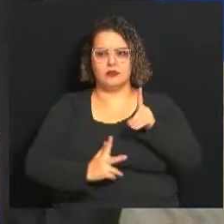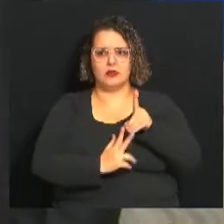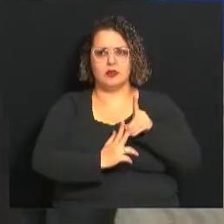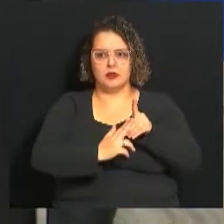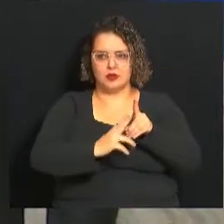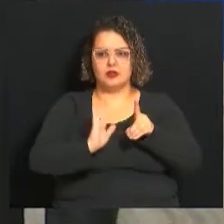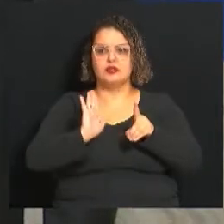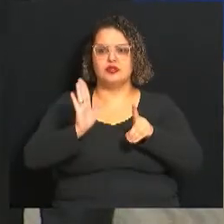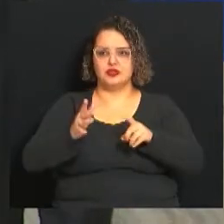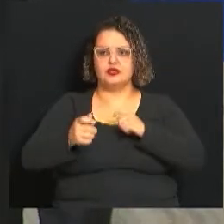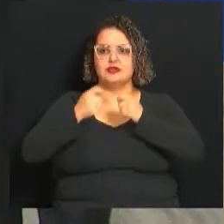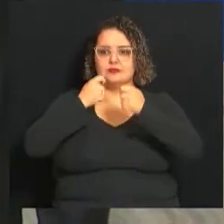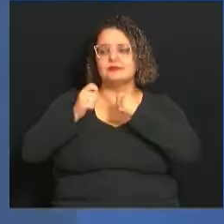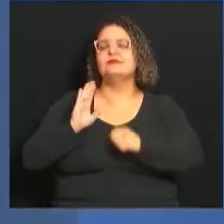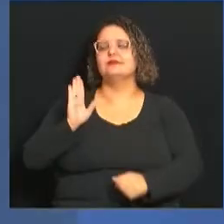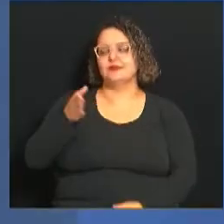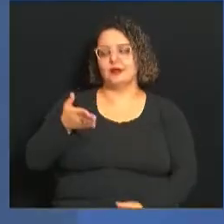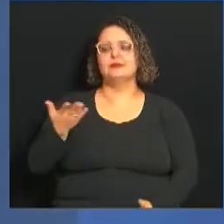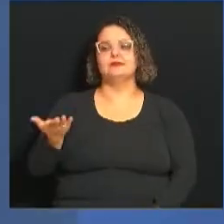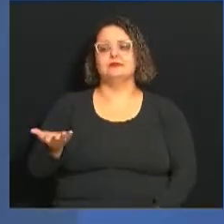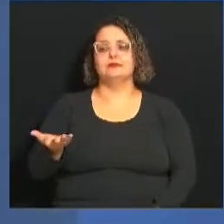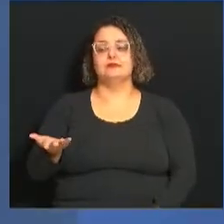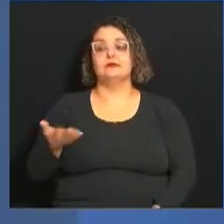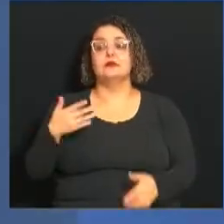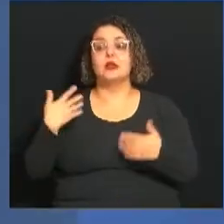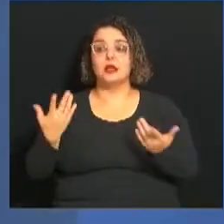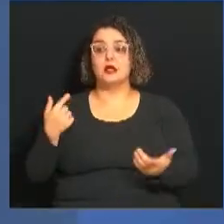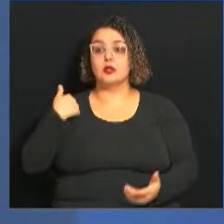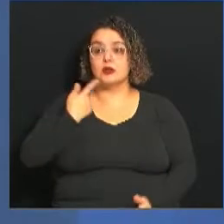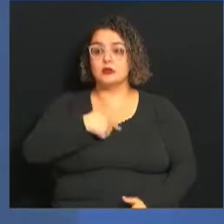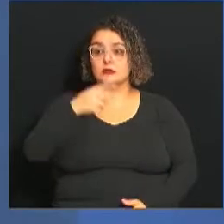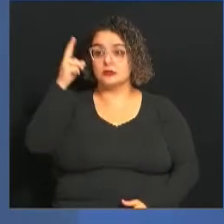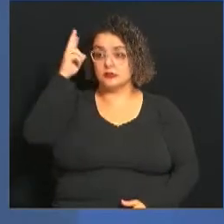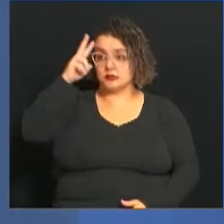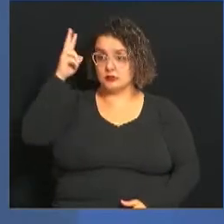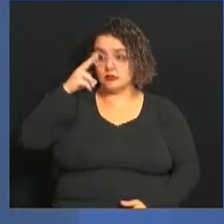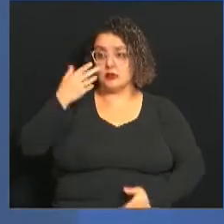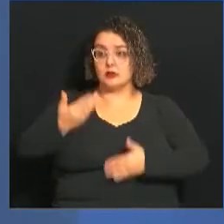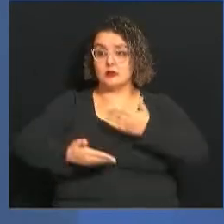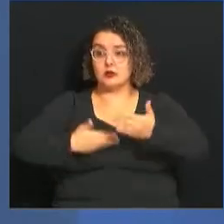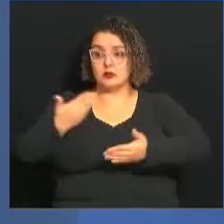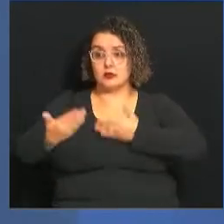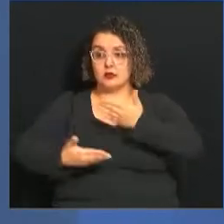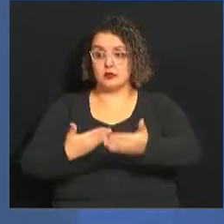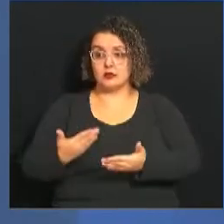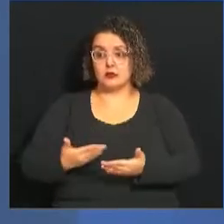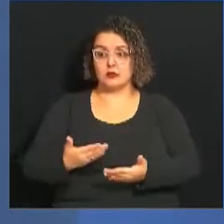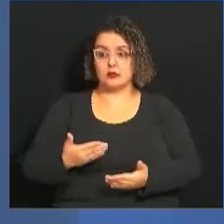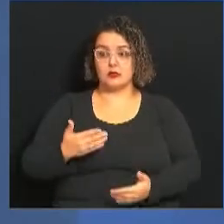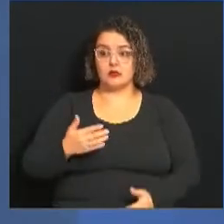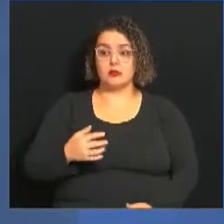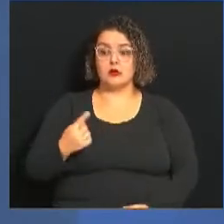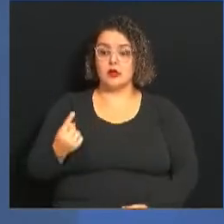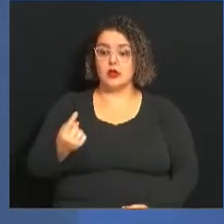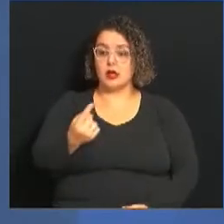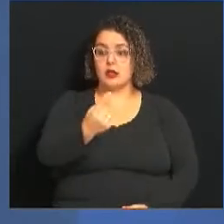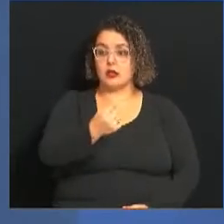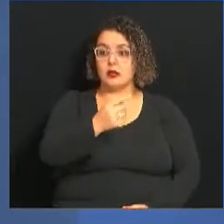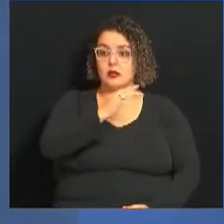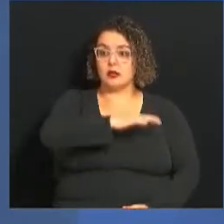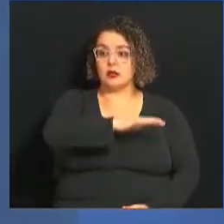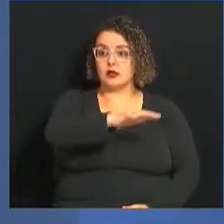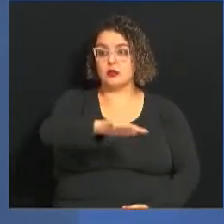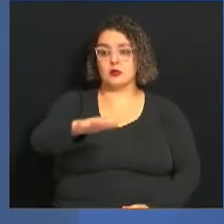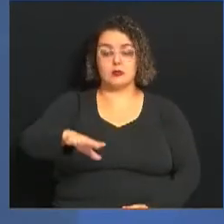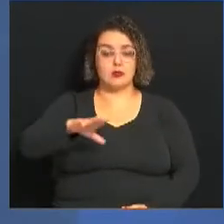reportagem, inclusive, aqui, olha. E a gente lembra que esse é um serviço que vai cada vez em uma região aqui da cidade.